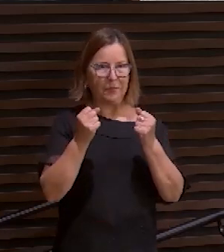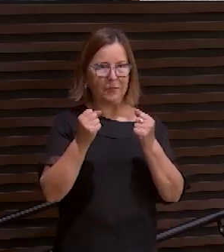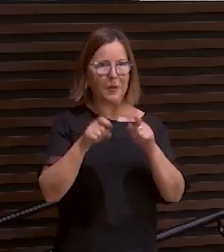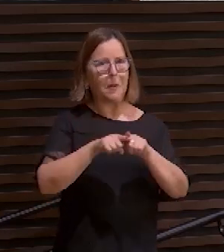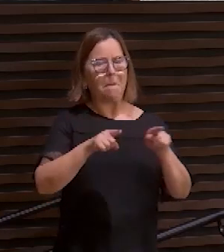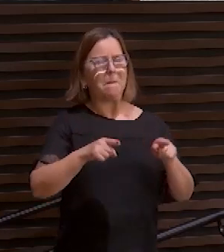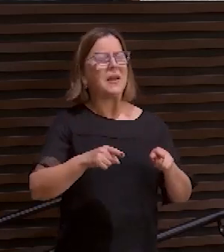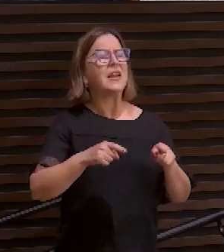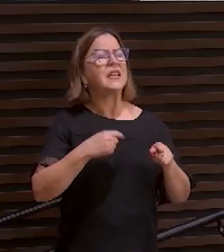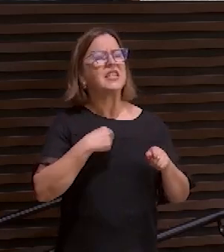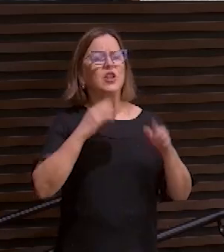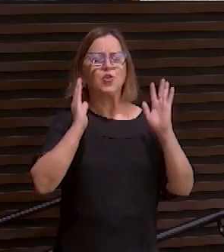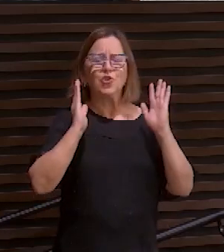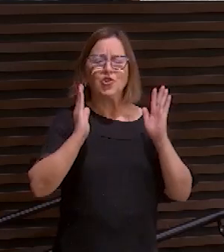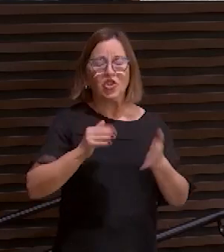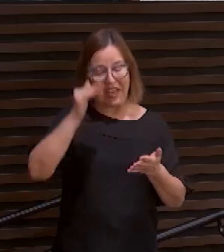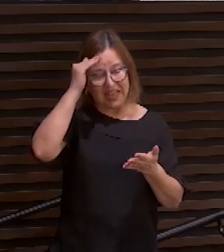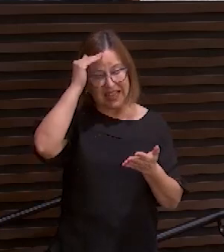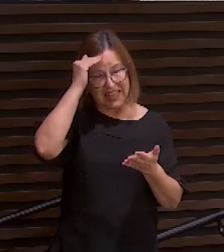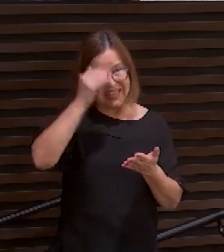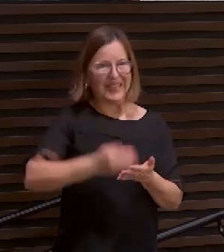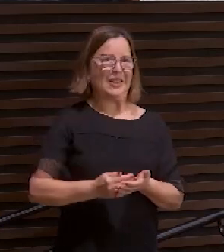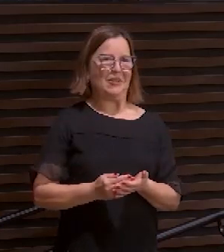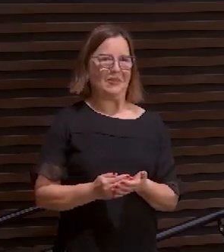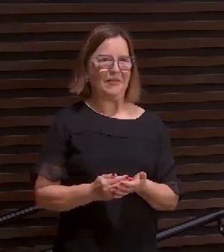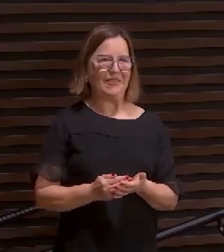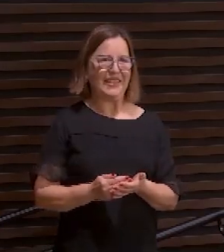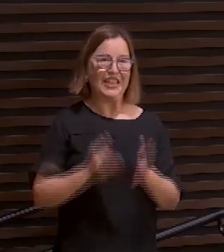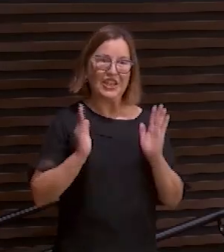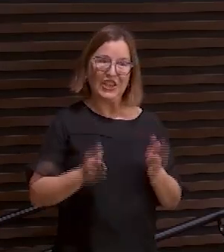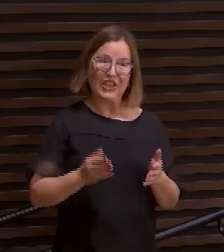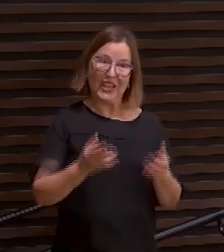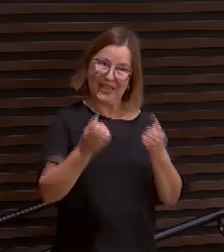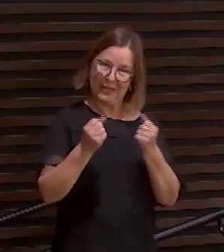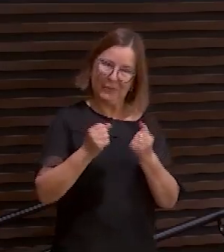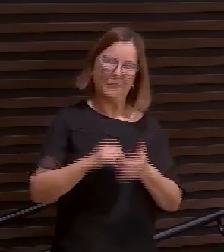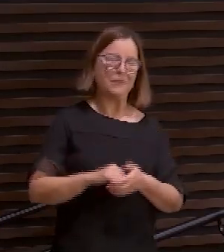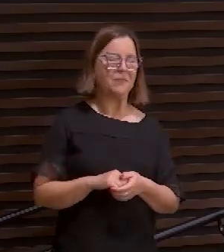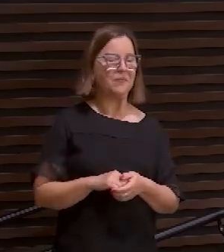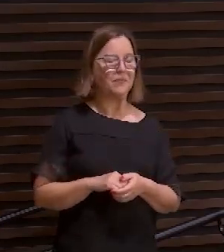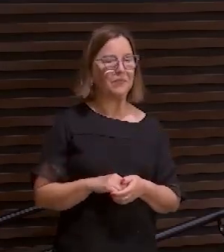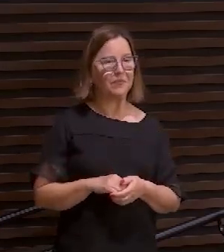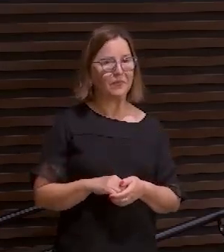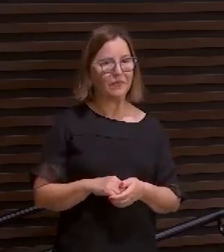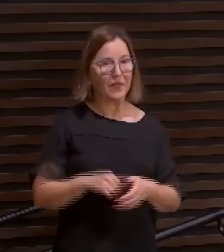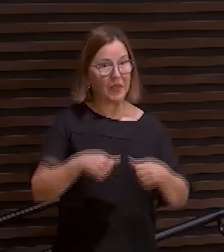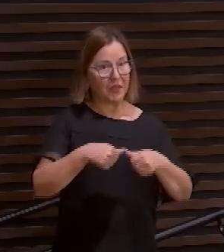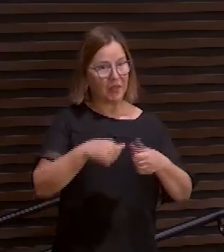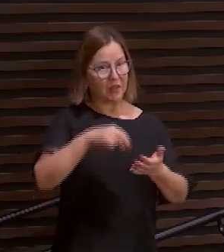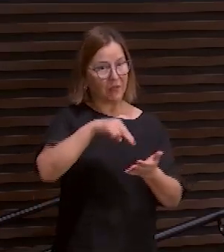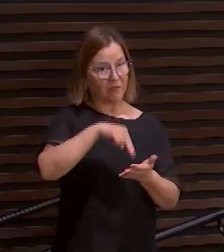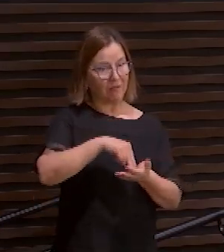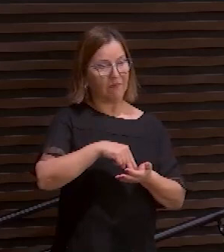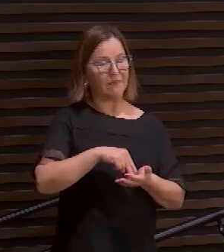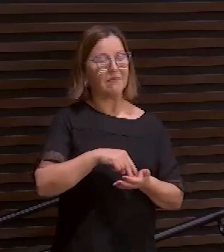Eu já recebi. Isso é muito, muito sólido.